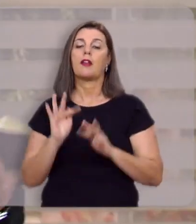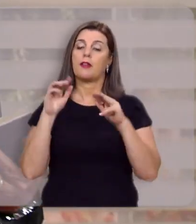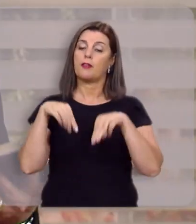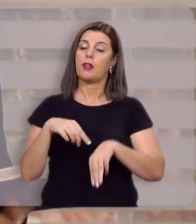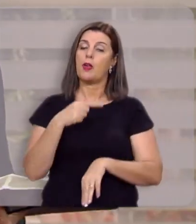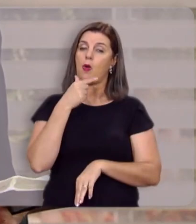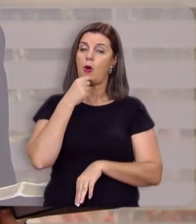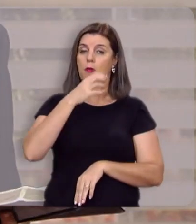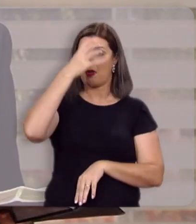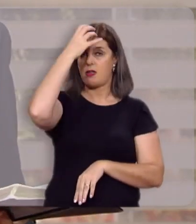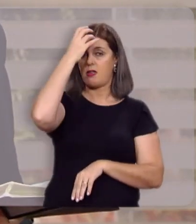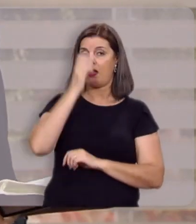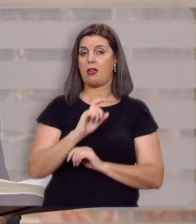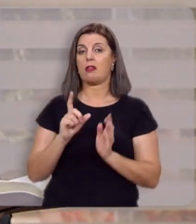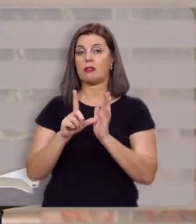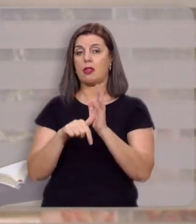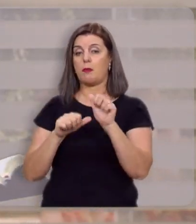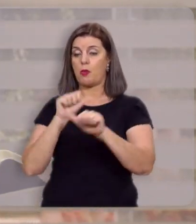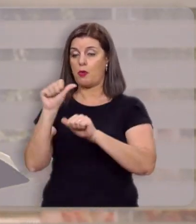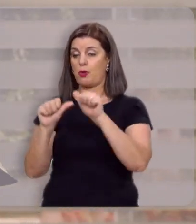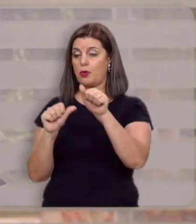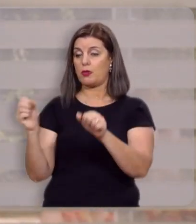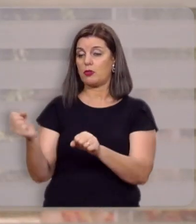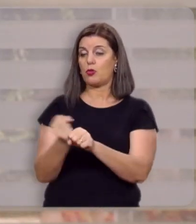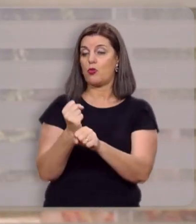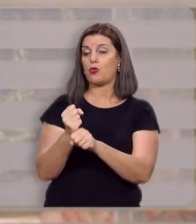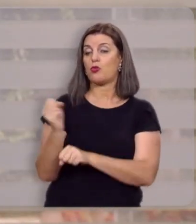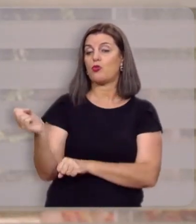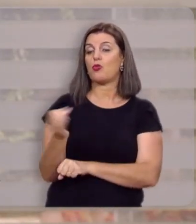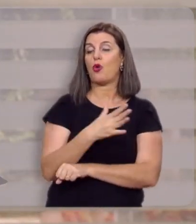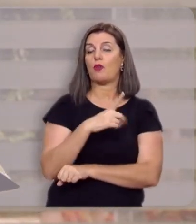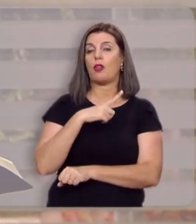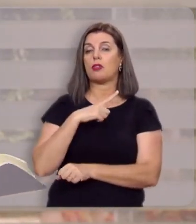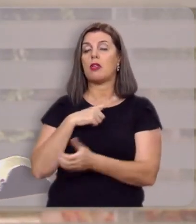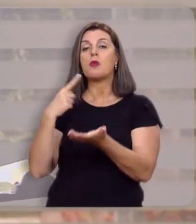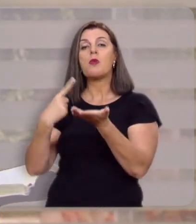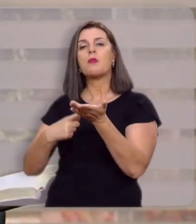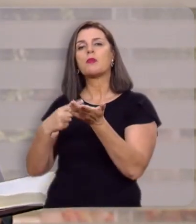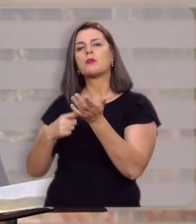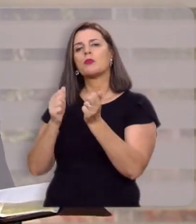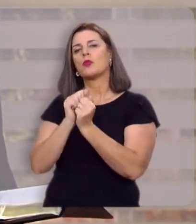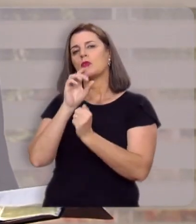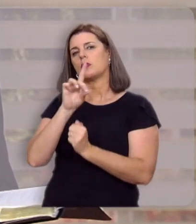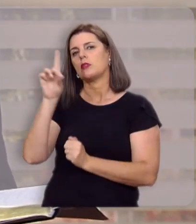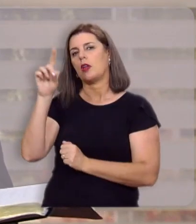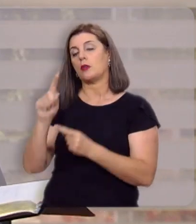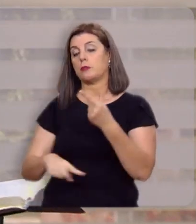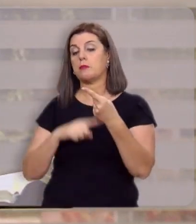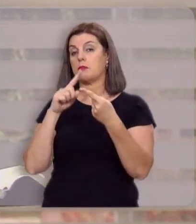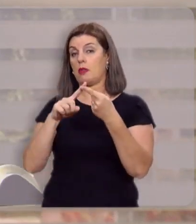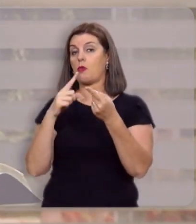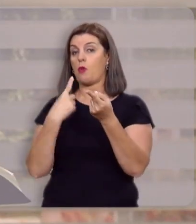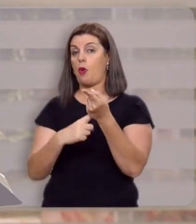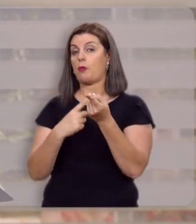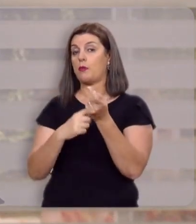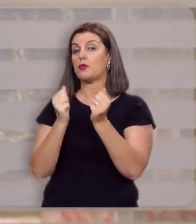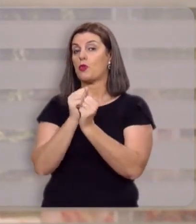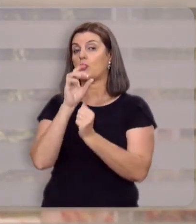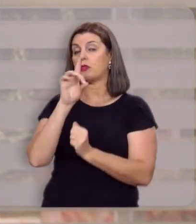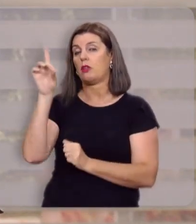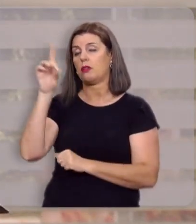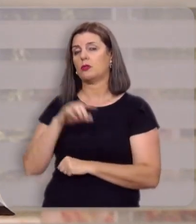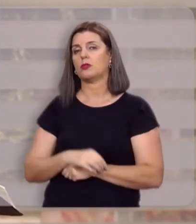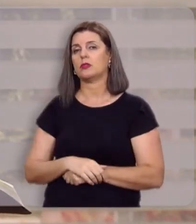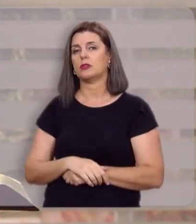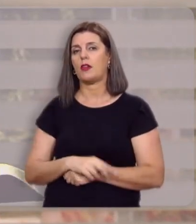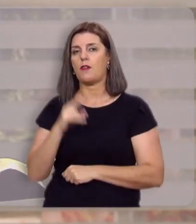E finalmente este homem, depois de restaurado por Deus, vai assumir compromissos com Deus. E o primeiro compromisso que ele vai assumir